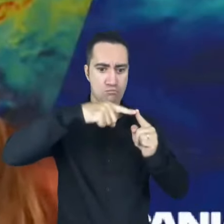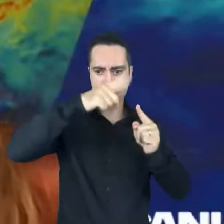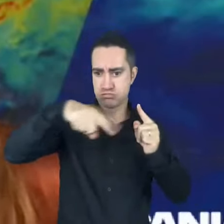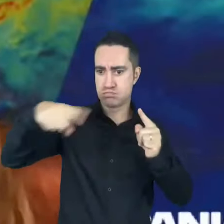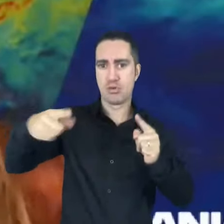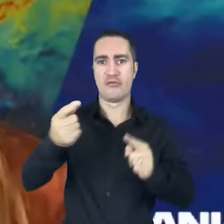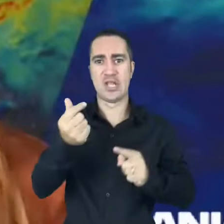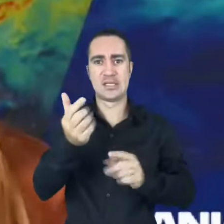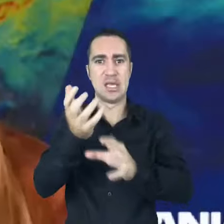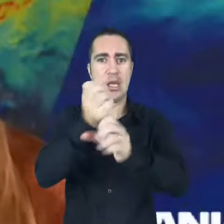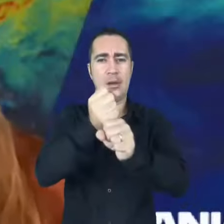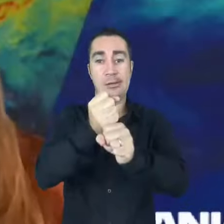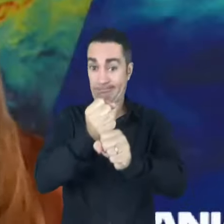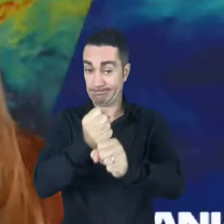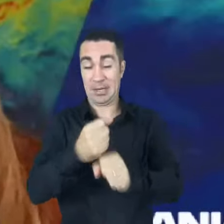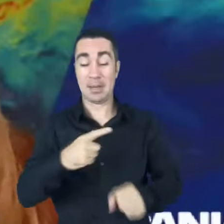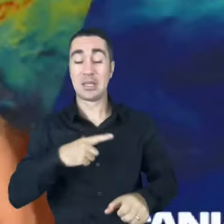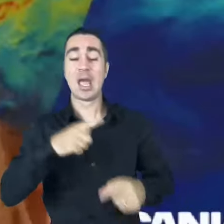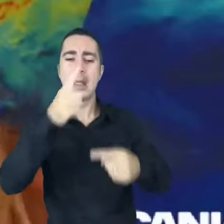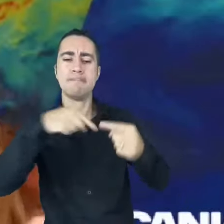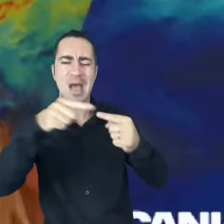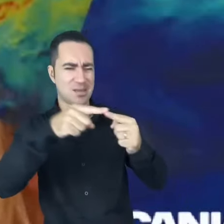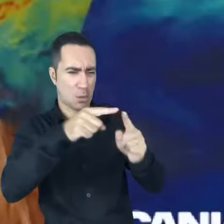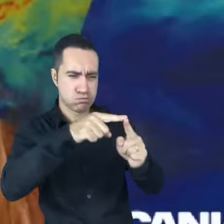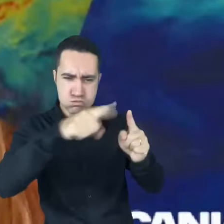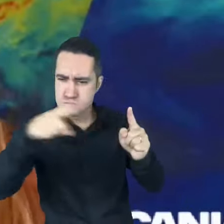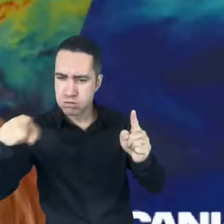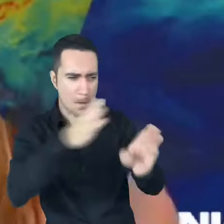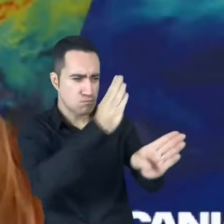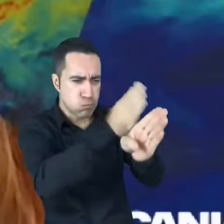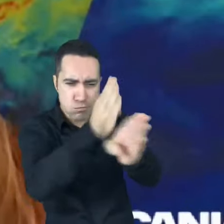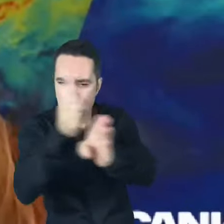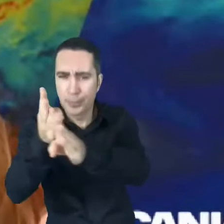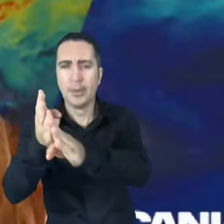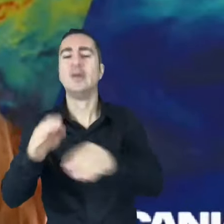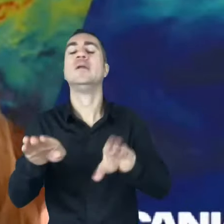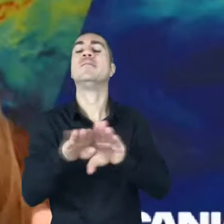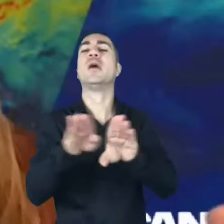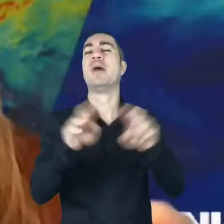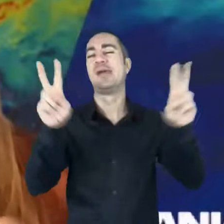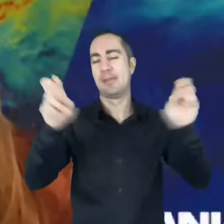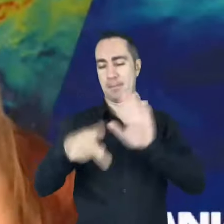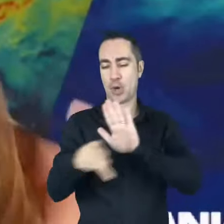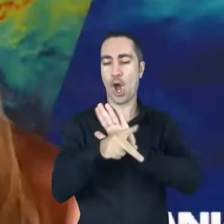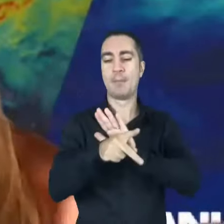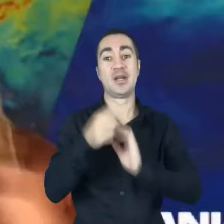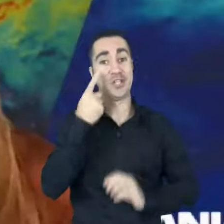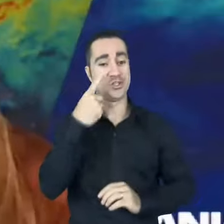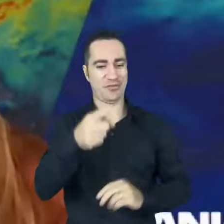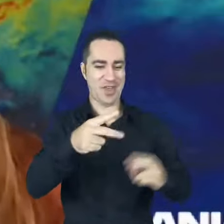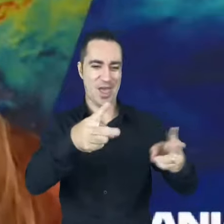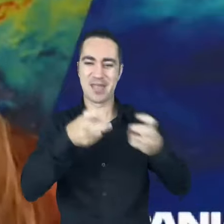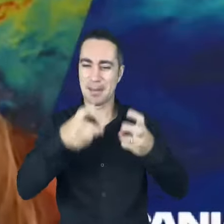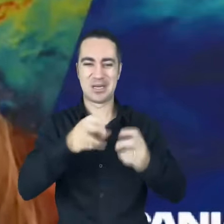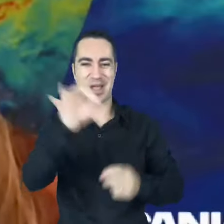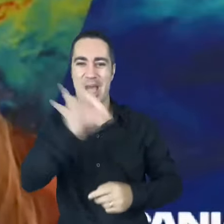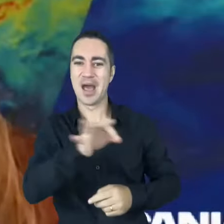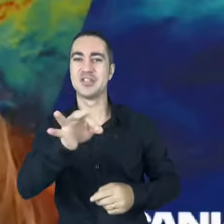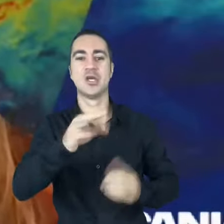As métricas financeiras e também em questão, quando você olha sobre rentabilidade, aumento de